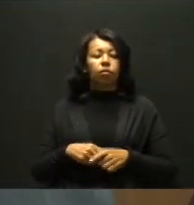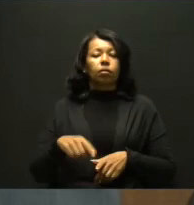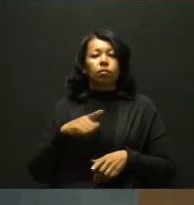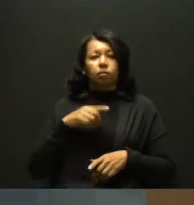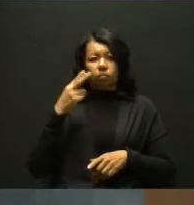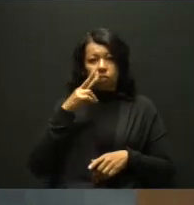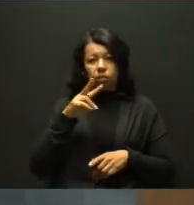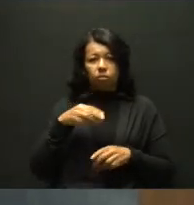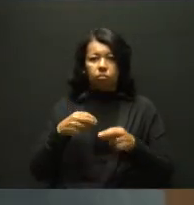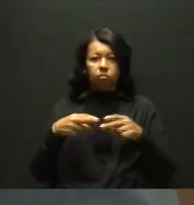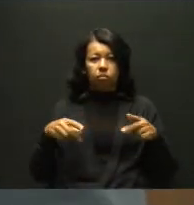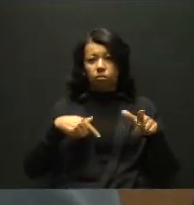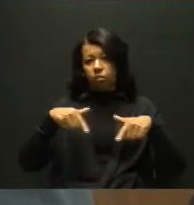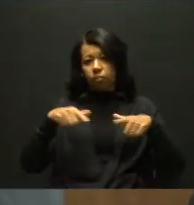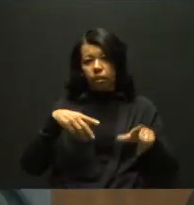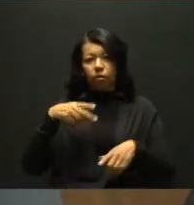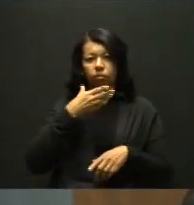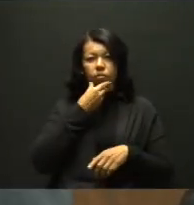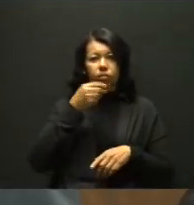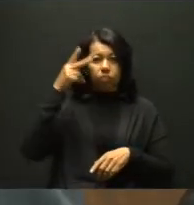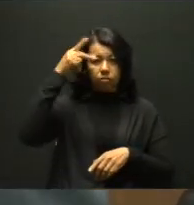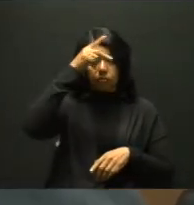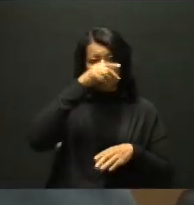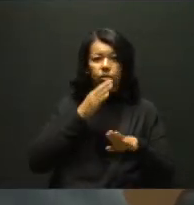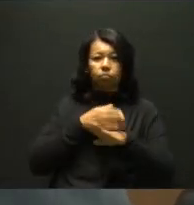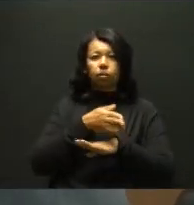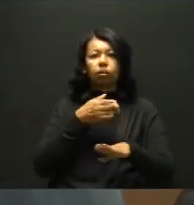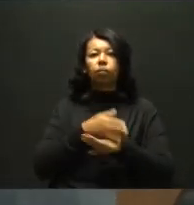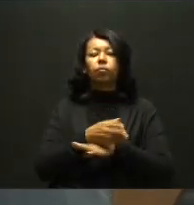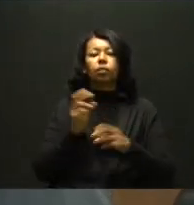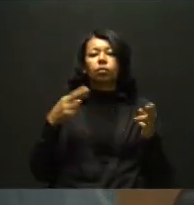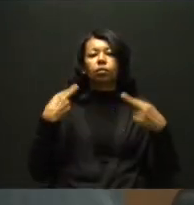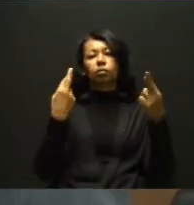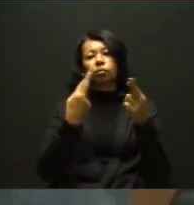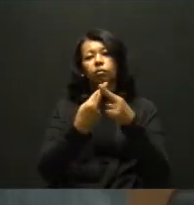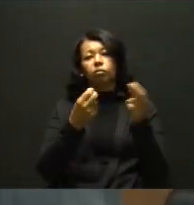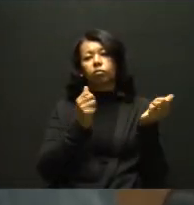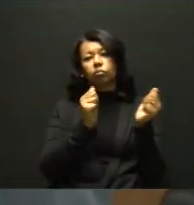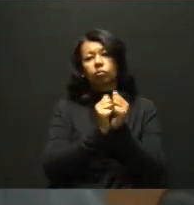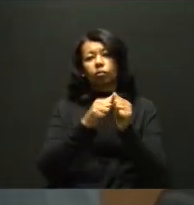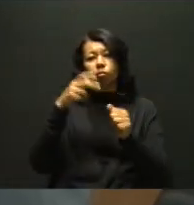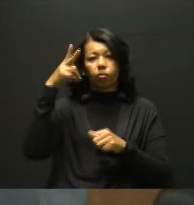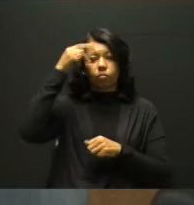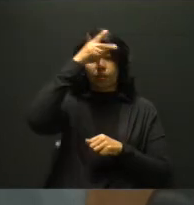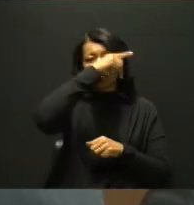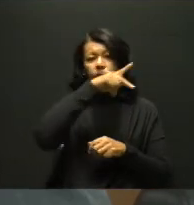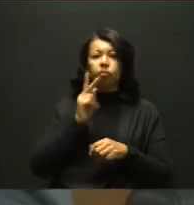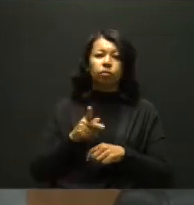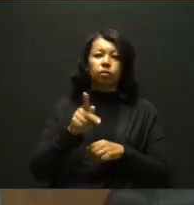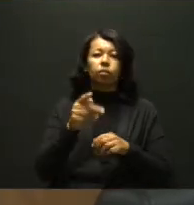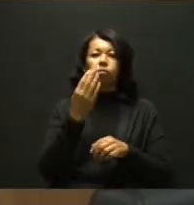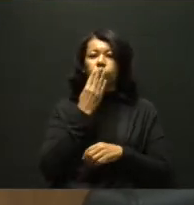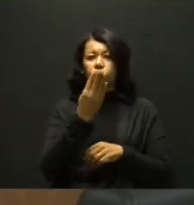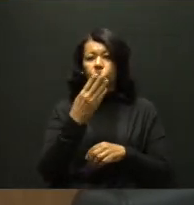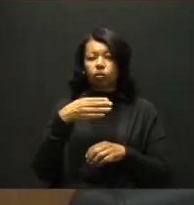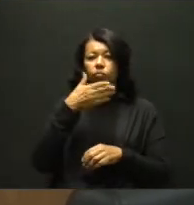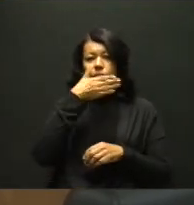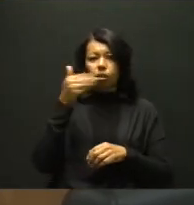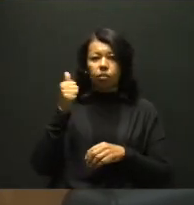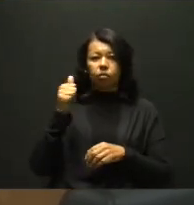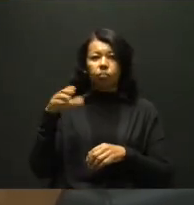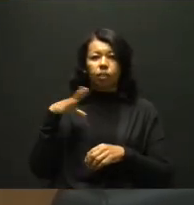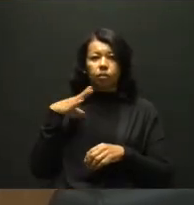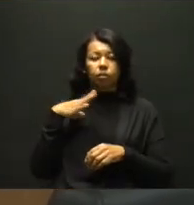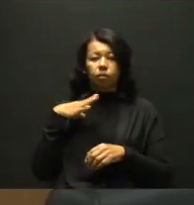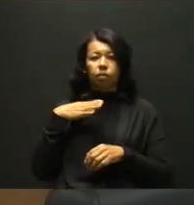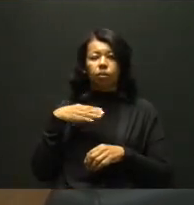algumas ações do prefeito a gente tem participado de todas as reuniões com o prefeito sempre pedindo o melhor para nossa cidade isso